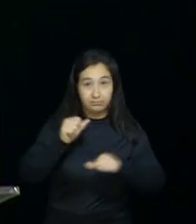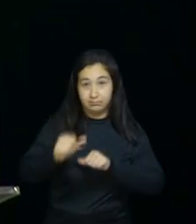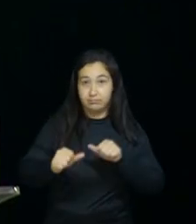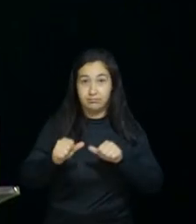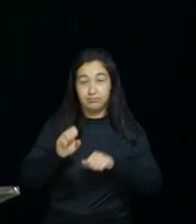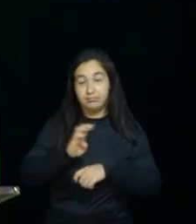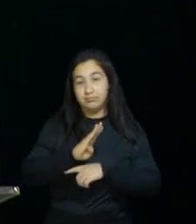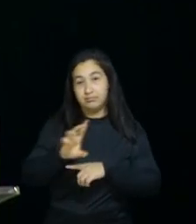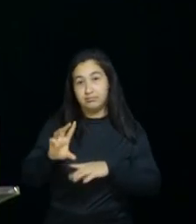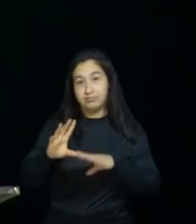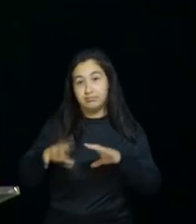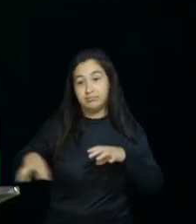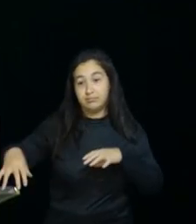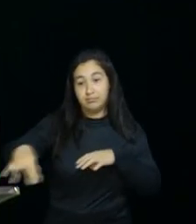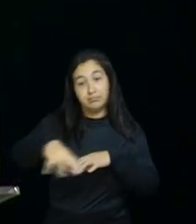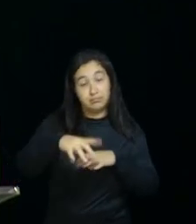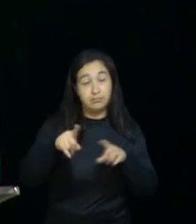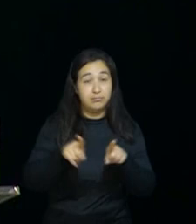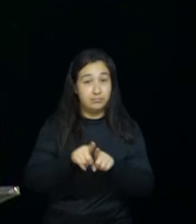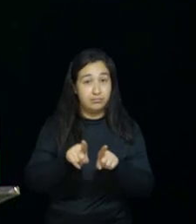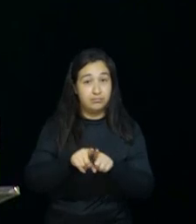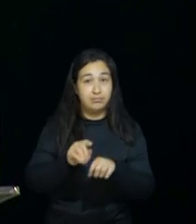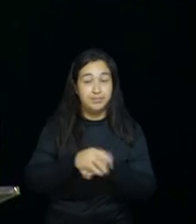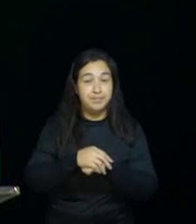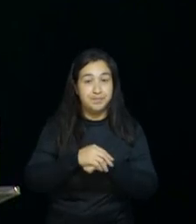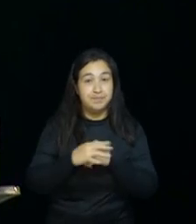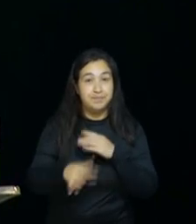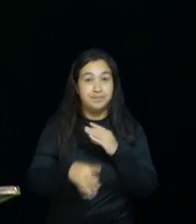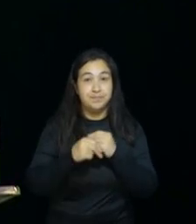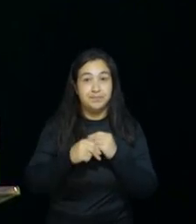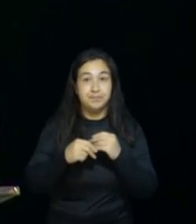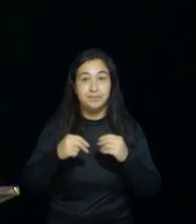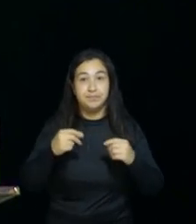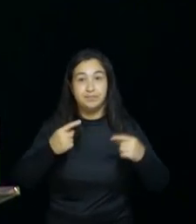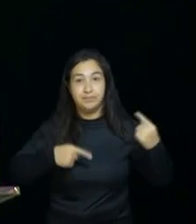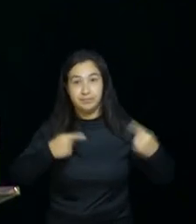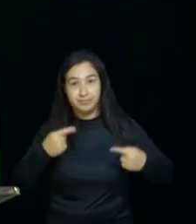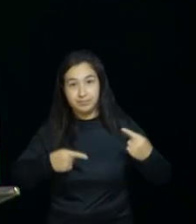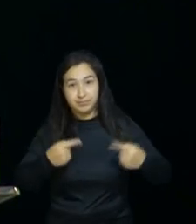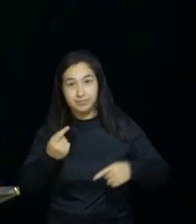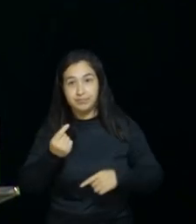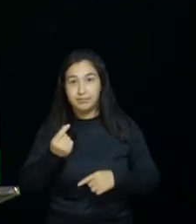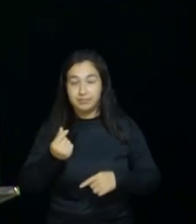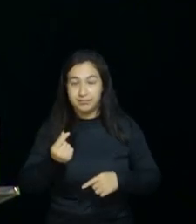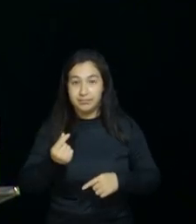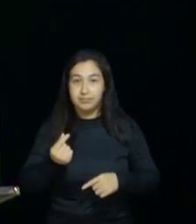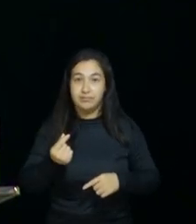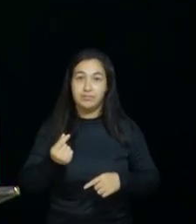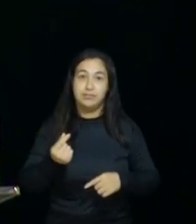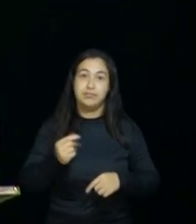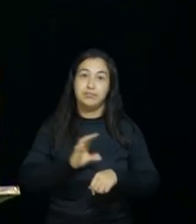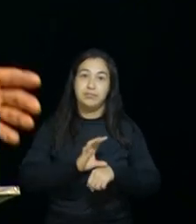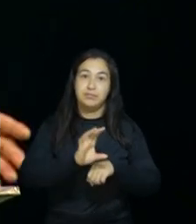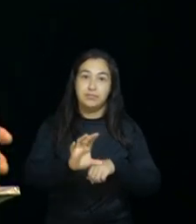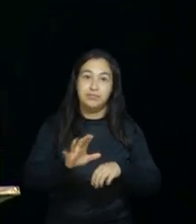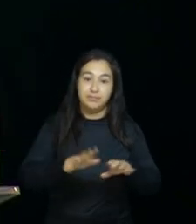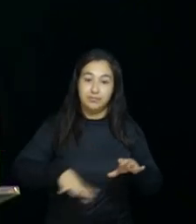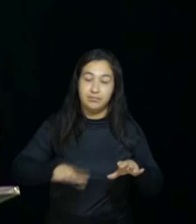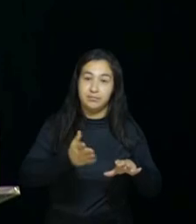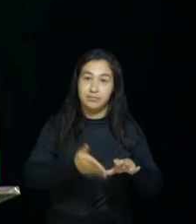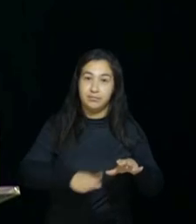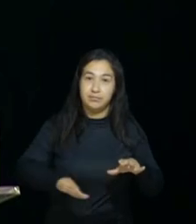Blumenau e toda a nossa região, as emendas parlamentares que chegam aqui nos municípios do Vale Europeu,